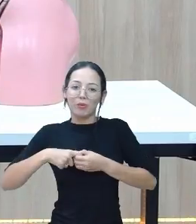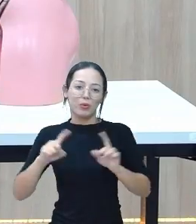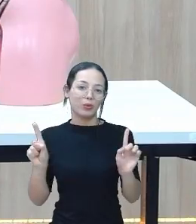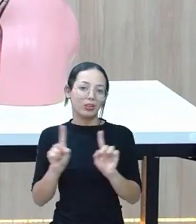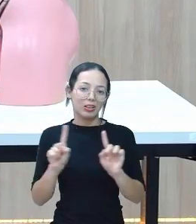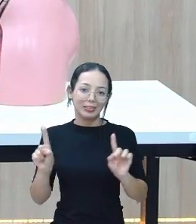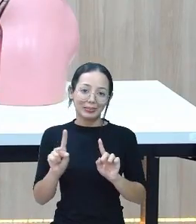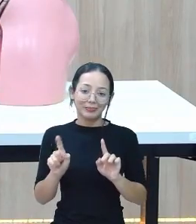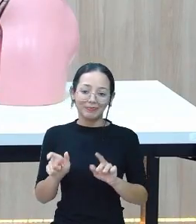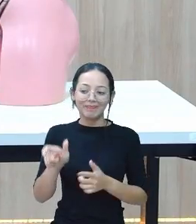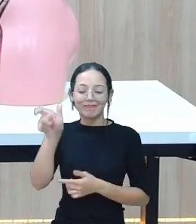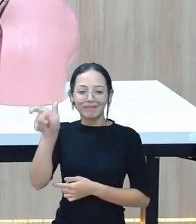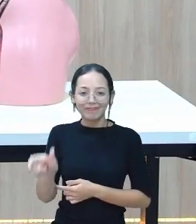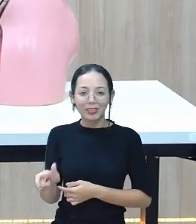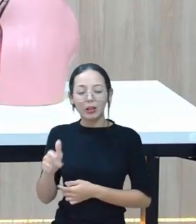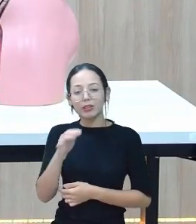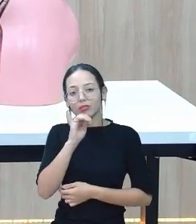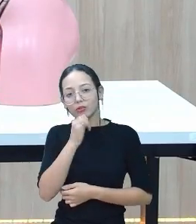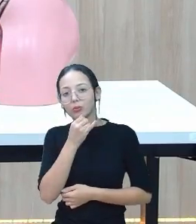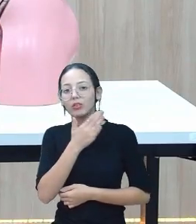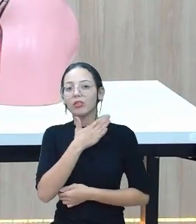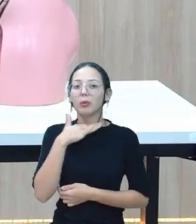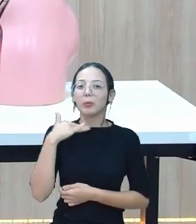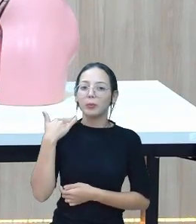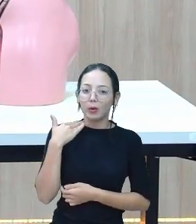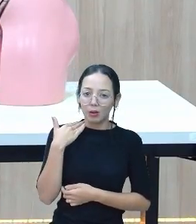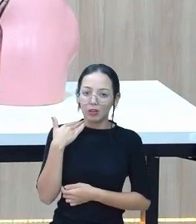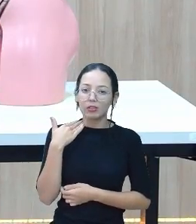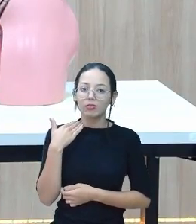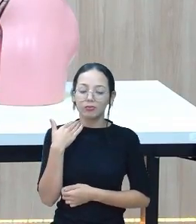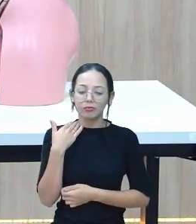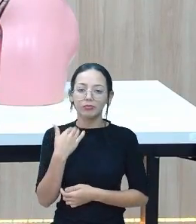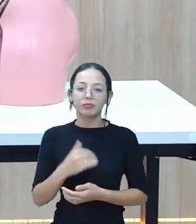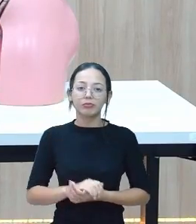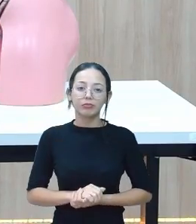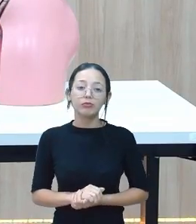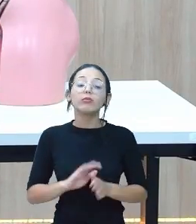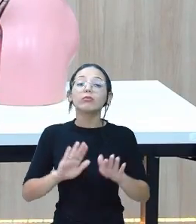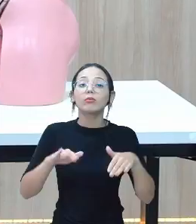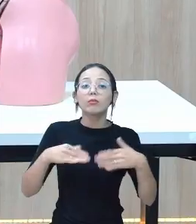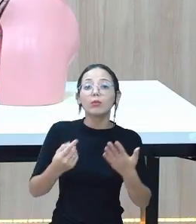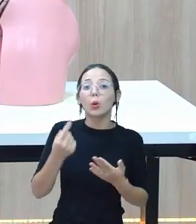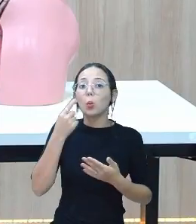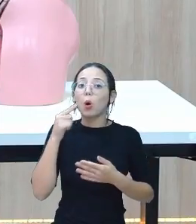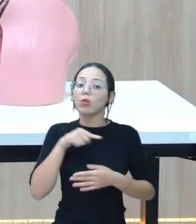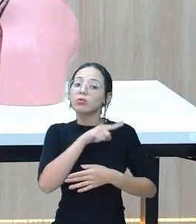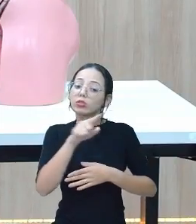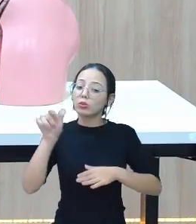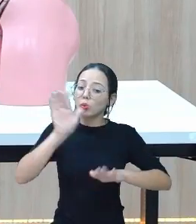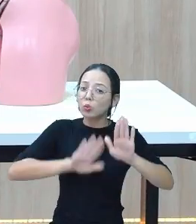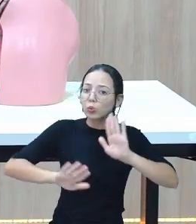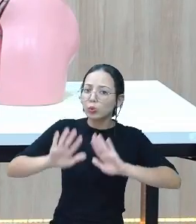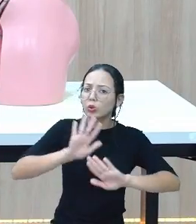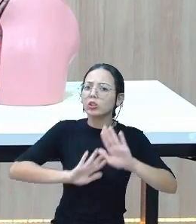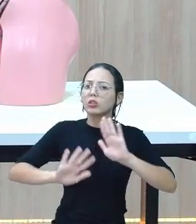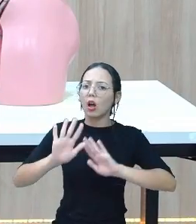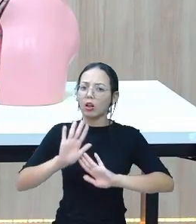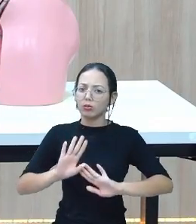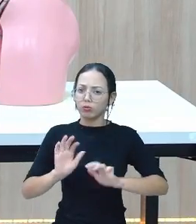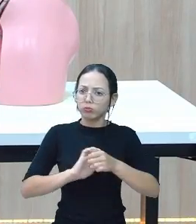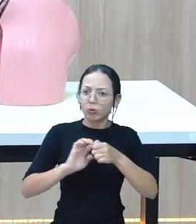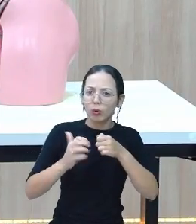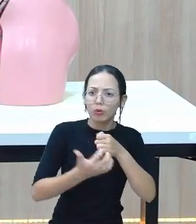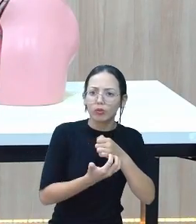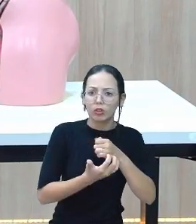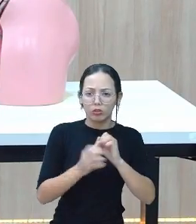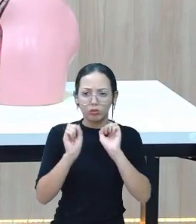mais. E a pessoa termina falecendo, indo a óbito. Então, o máximo de cuidado com o Covid, o